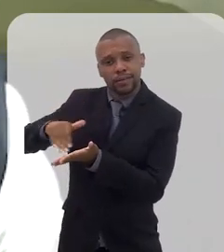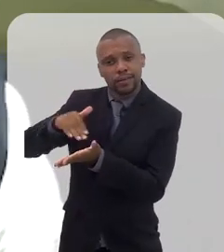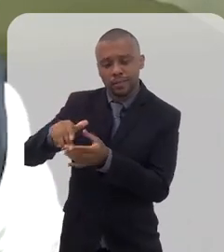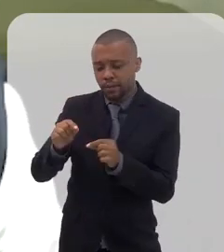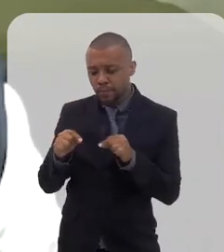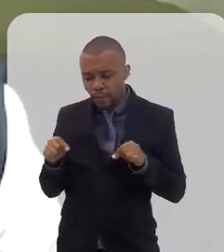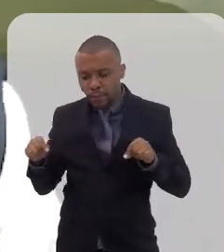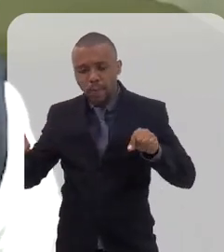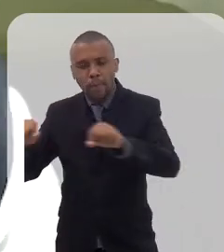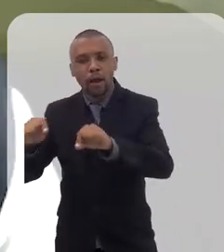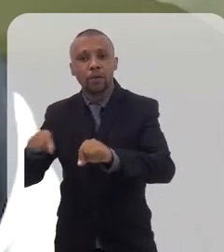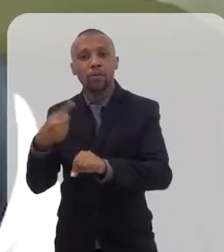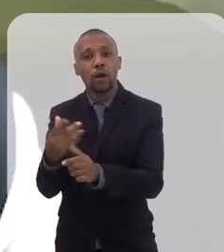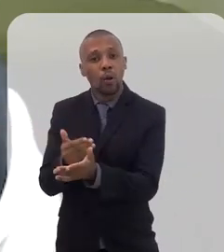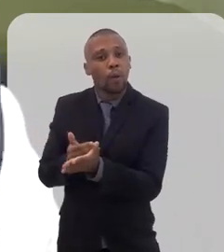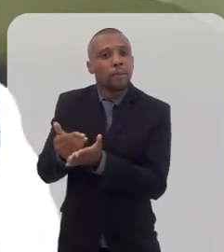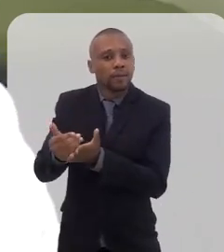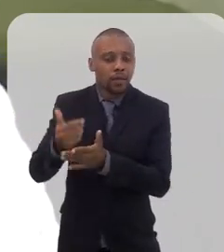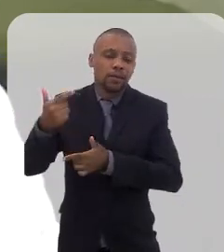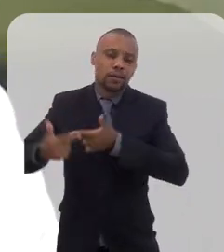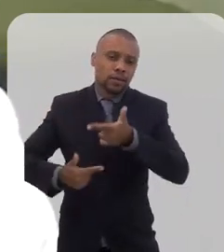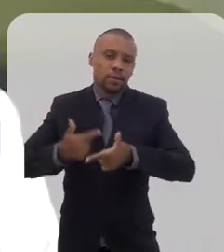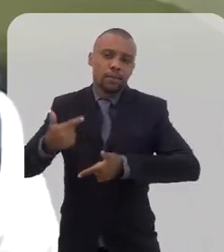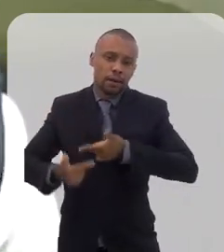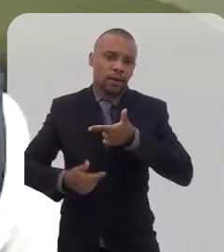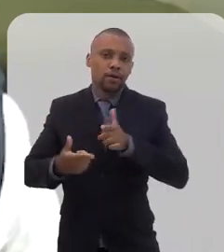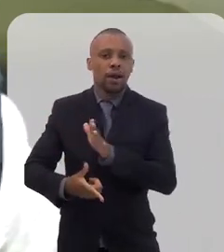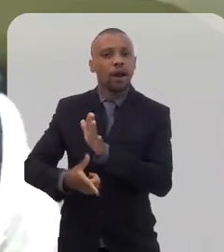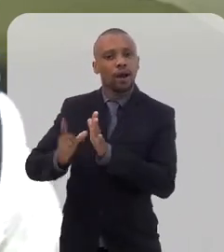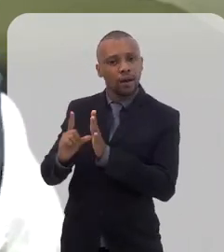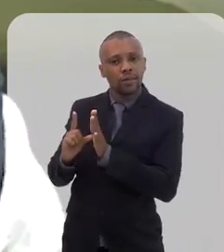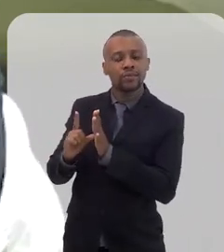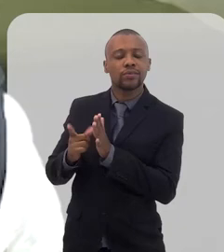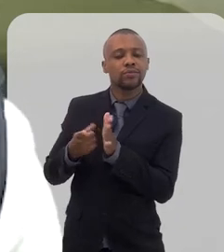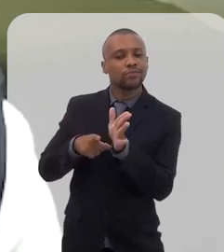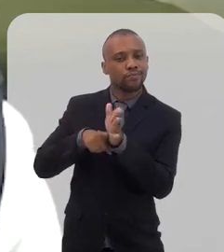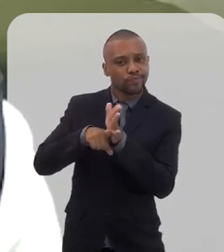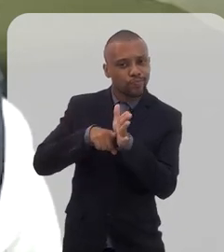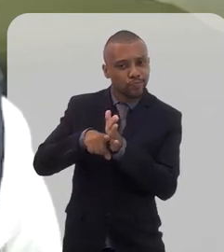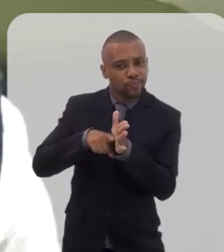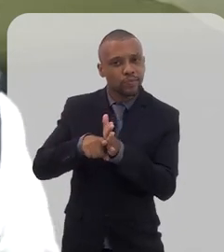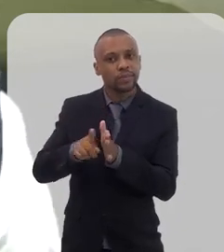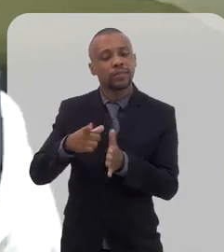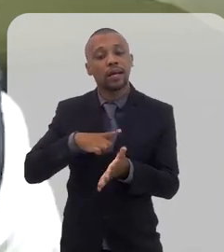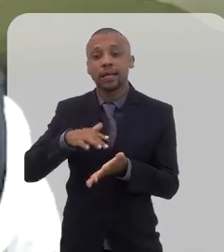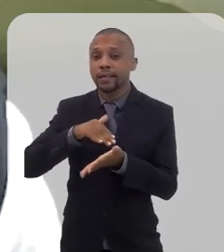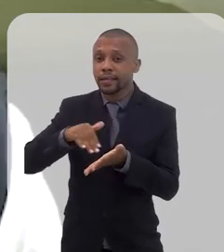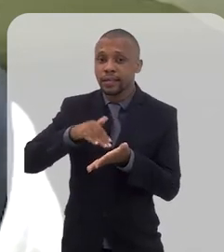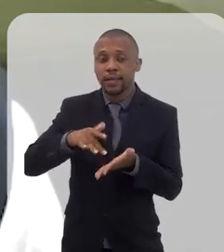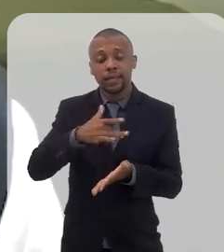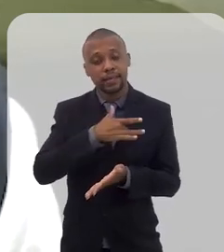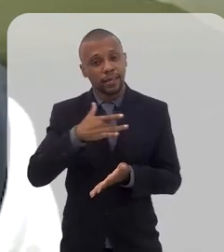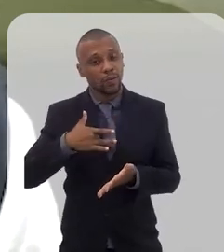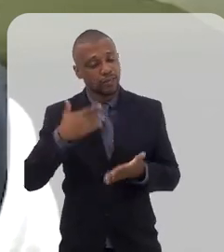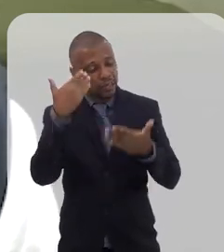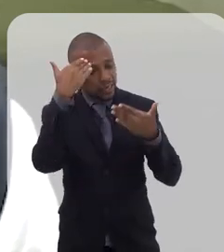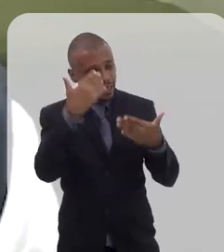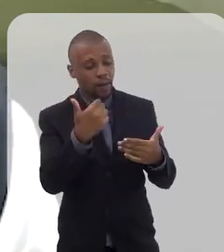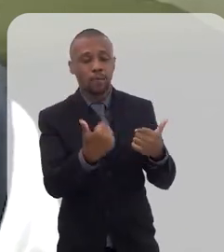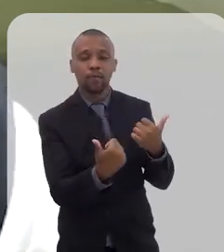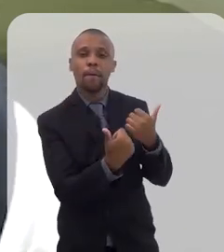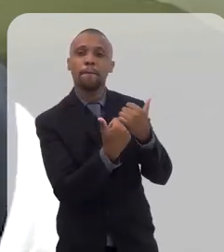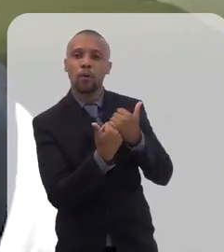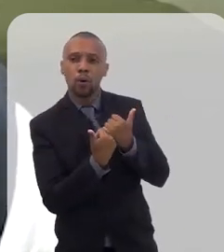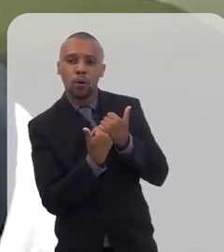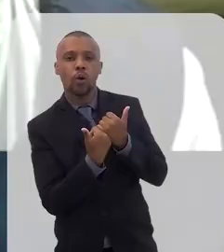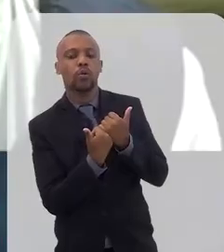começamos esse trabalho já bem antes do censo, né? Em conversa com a Secretaria de Educação, tenho que agradecer a Secretaria de Saúde também por todo o